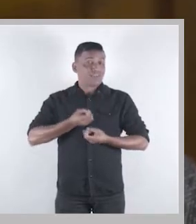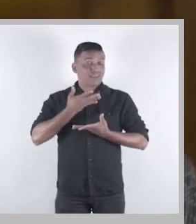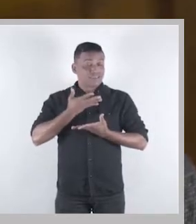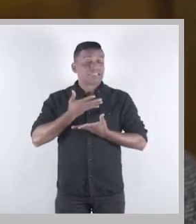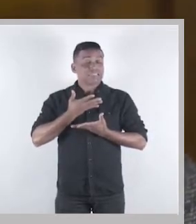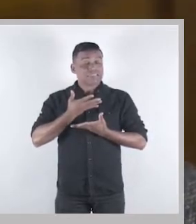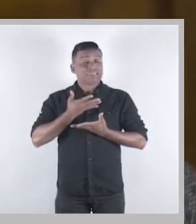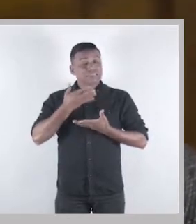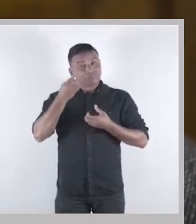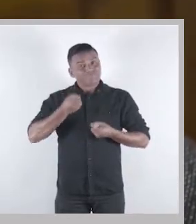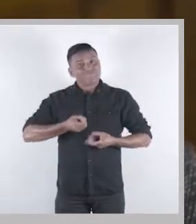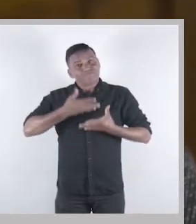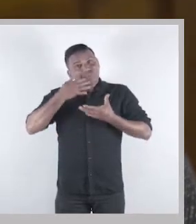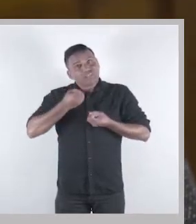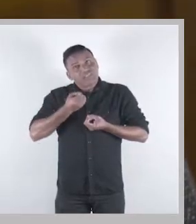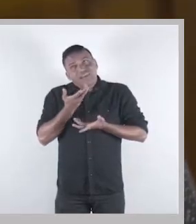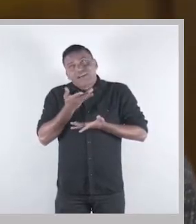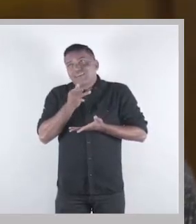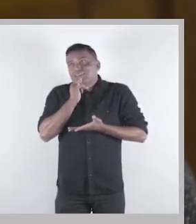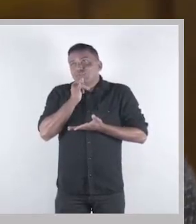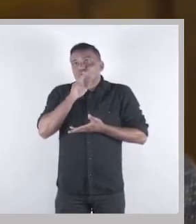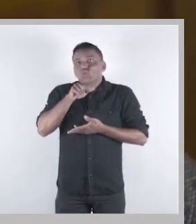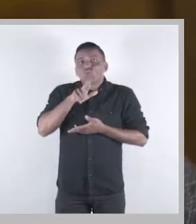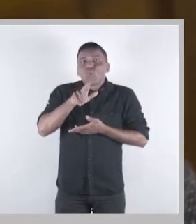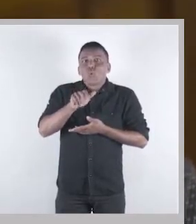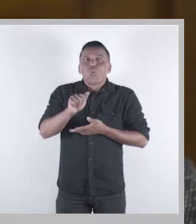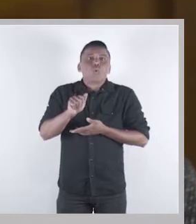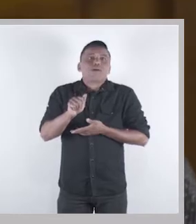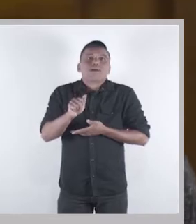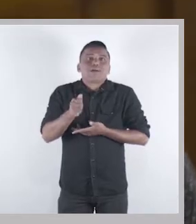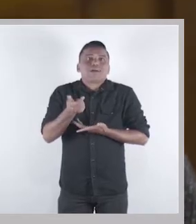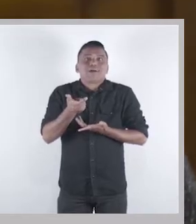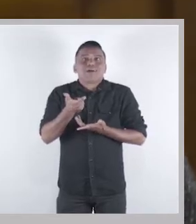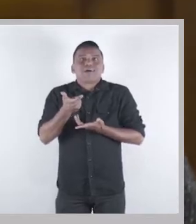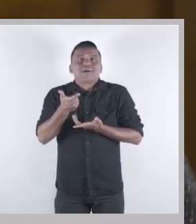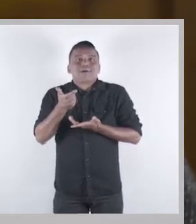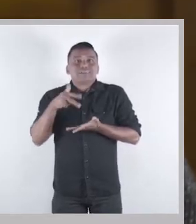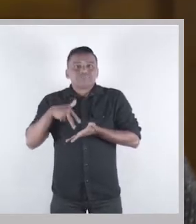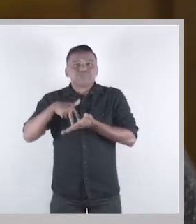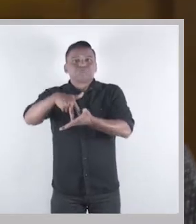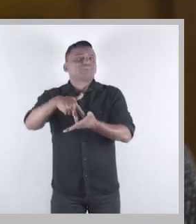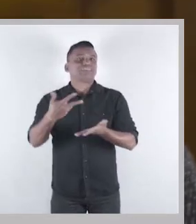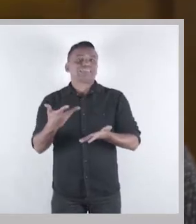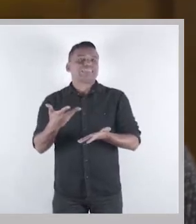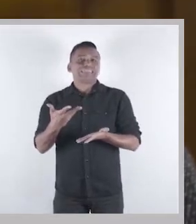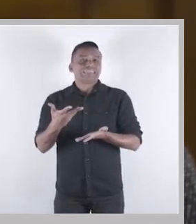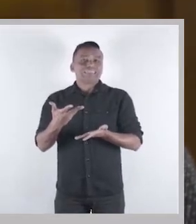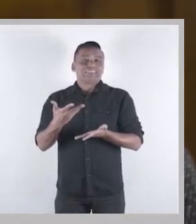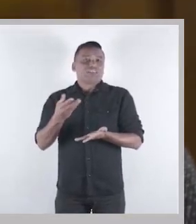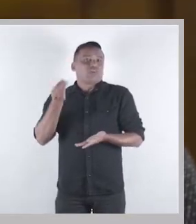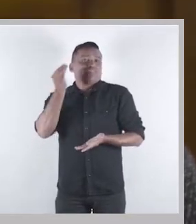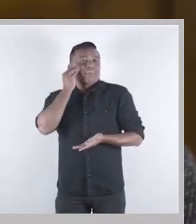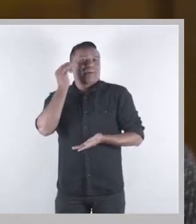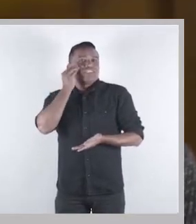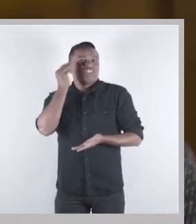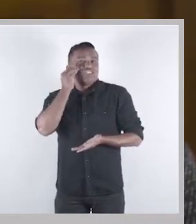que a gente espera na casa ela indefinível e isso é só uma tentativa de entender o que é a poesia e